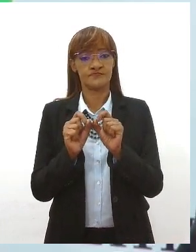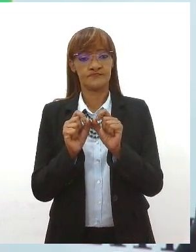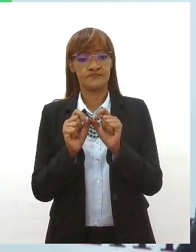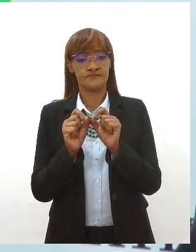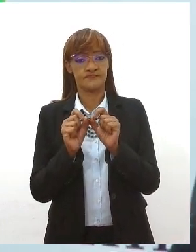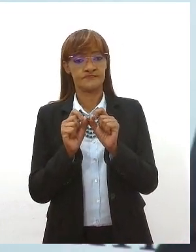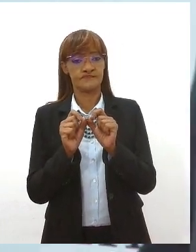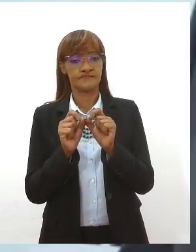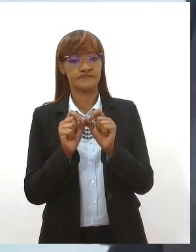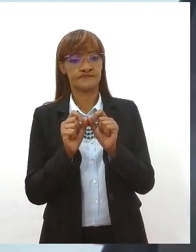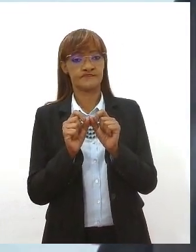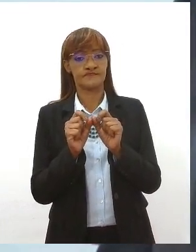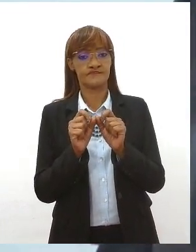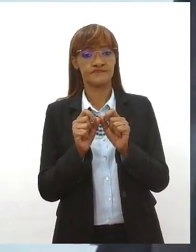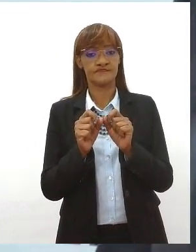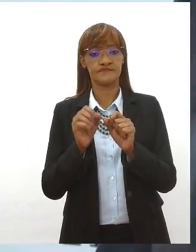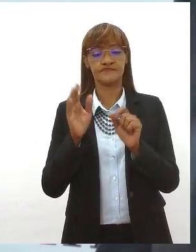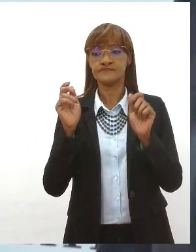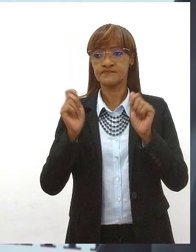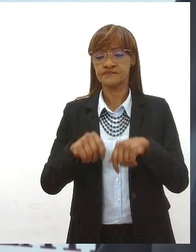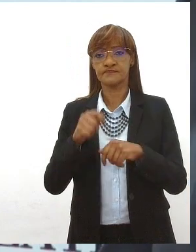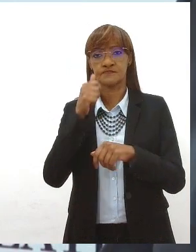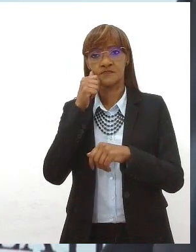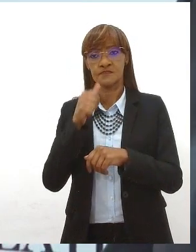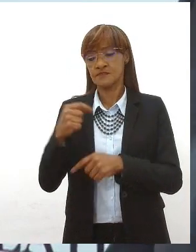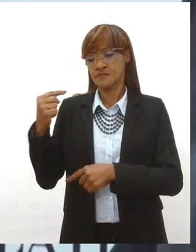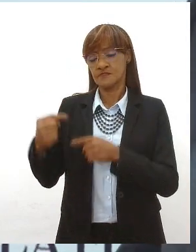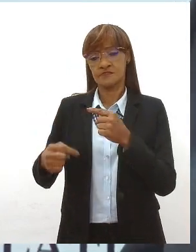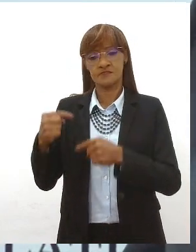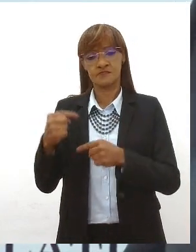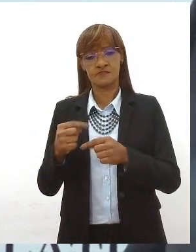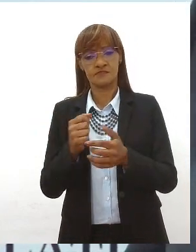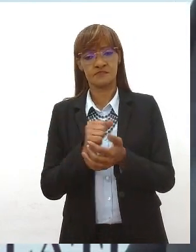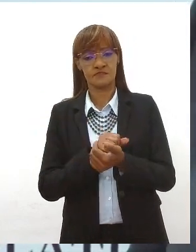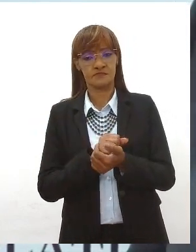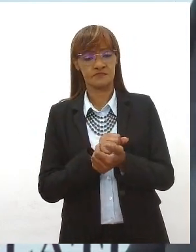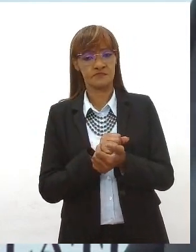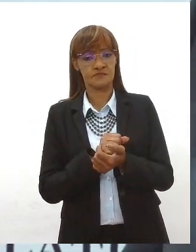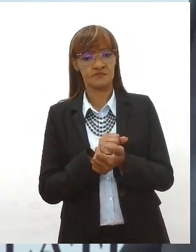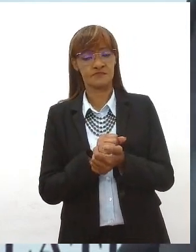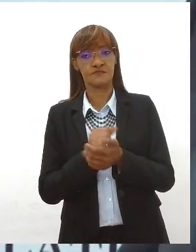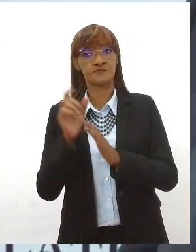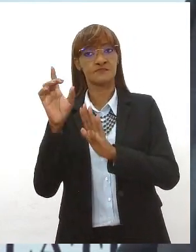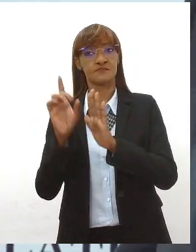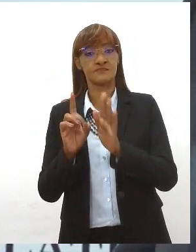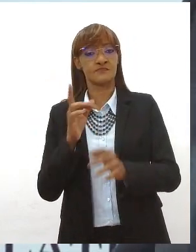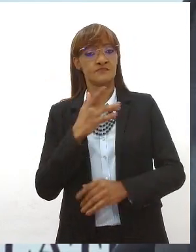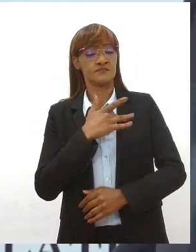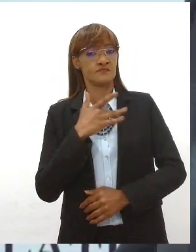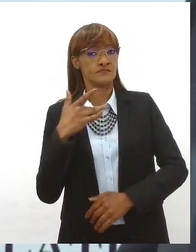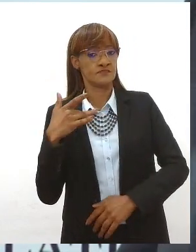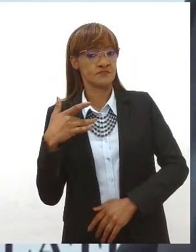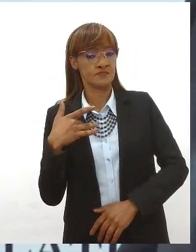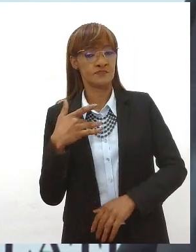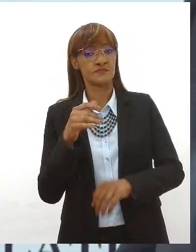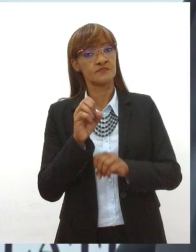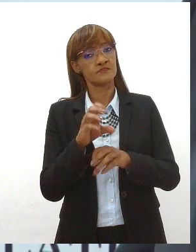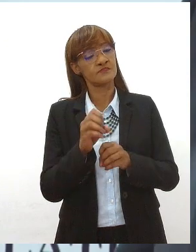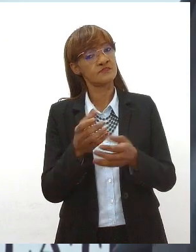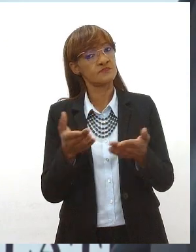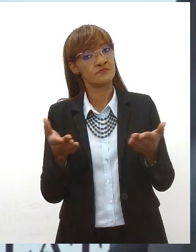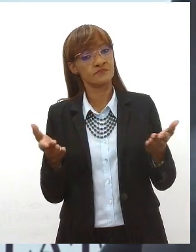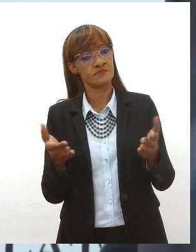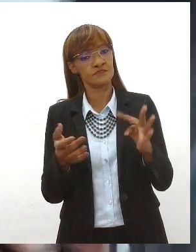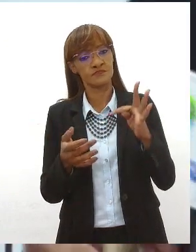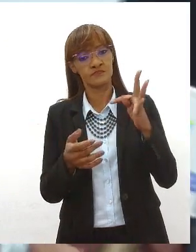Ter mais mulheres na política, mulheres, os direitos da saúde, direitos das mulheres na educação, enfim, todos os direitos das mulheres de